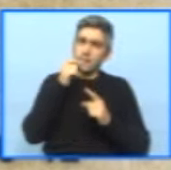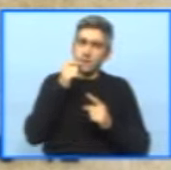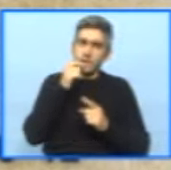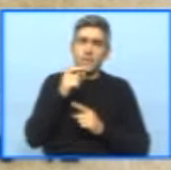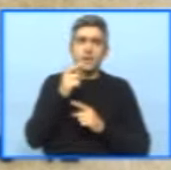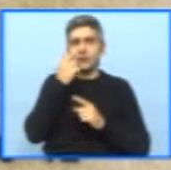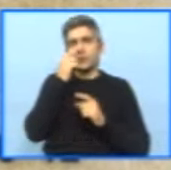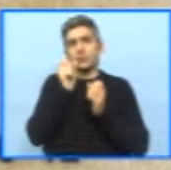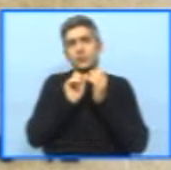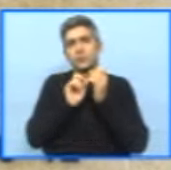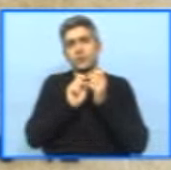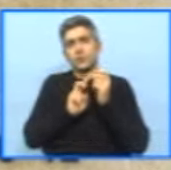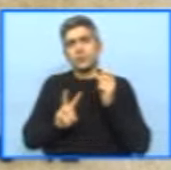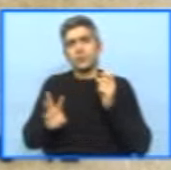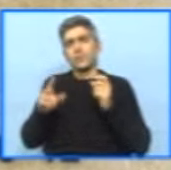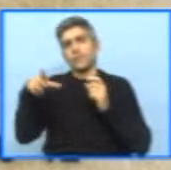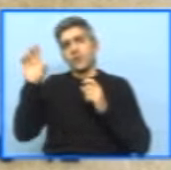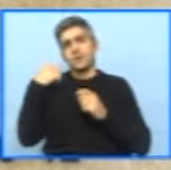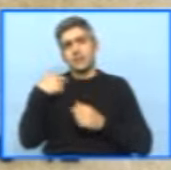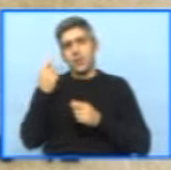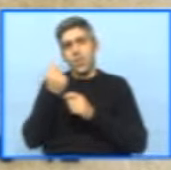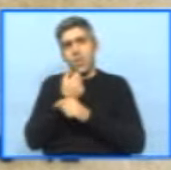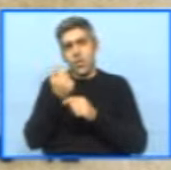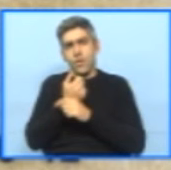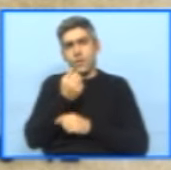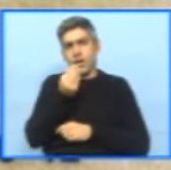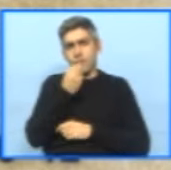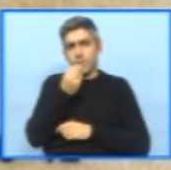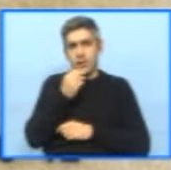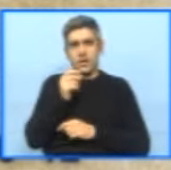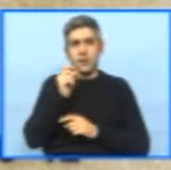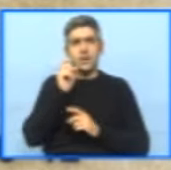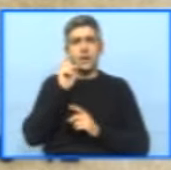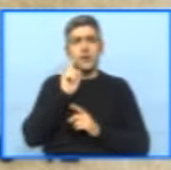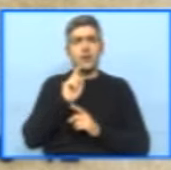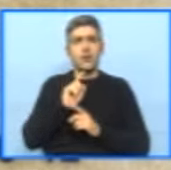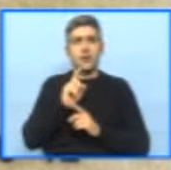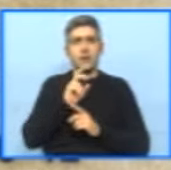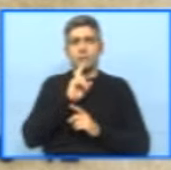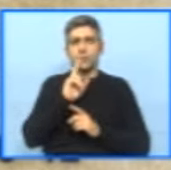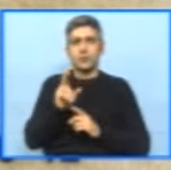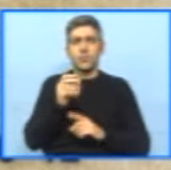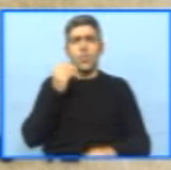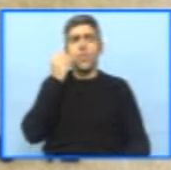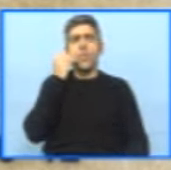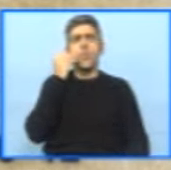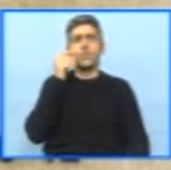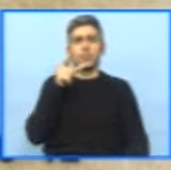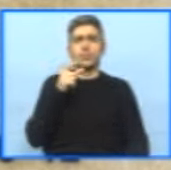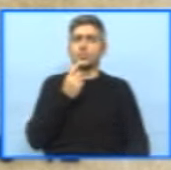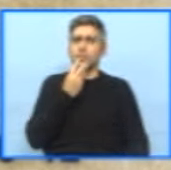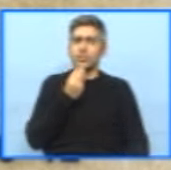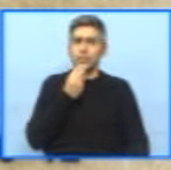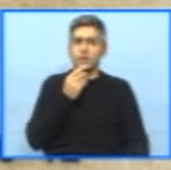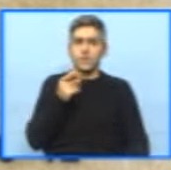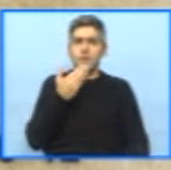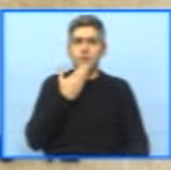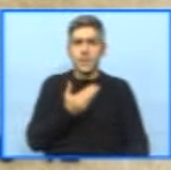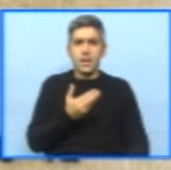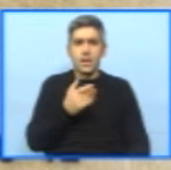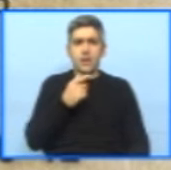cidade comprar alimentos. Respondeu-lhe a samaritana: "Como é que tu, sendo judeu, me pedes de